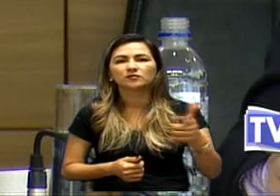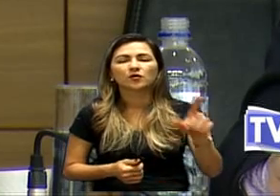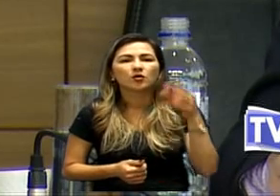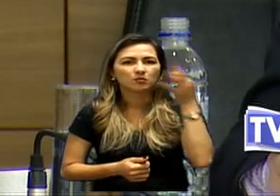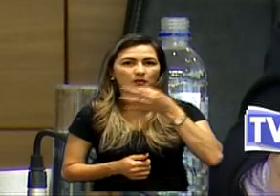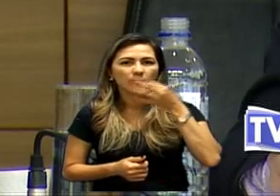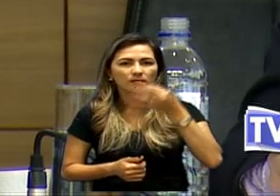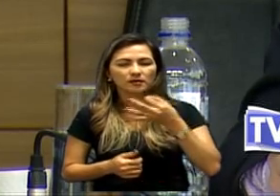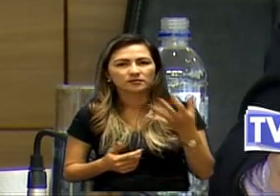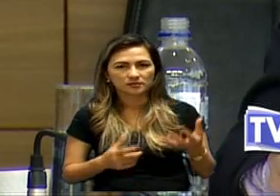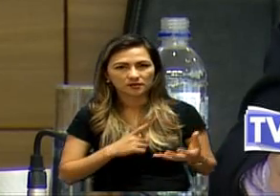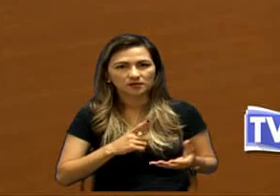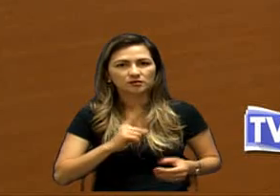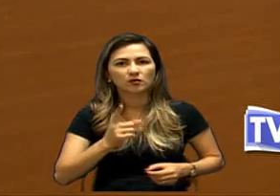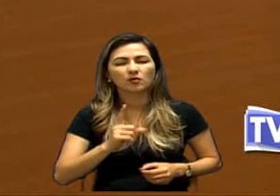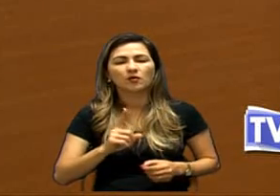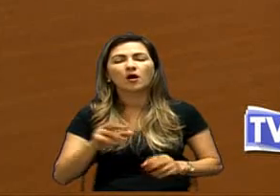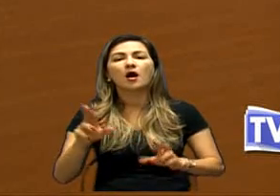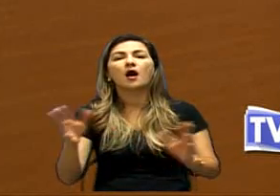aos requerimentos.